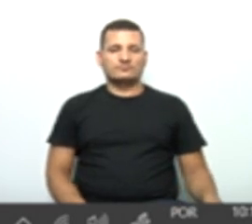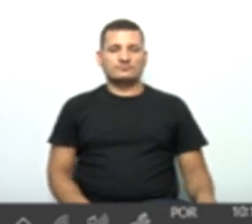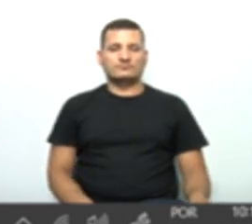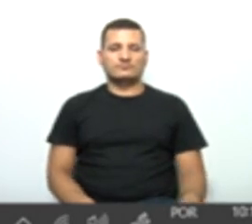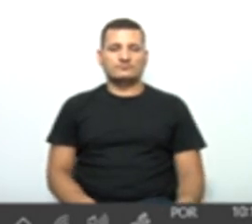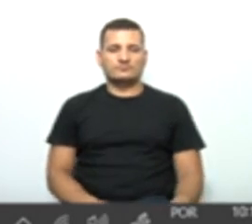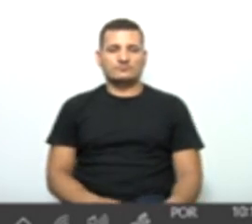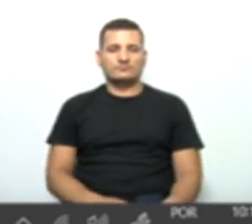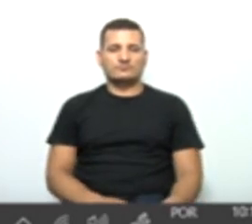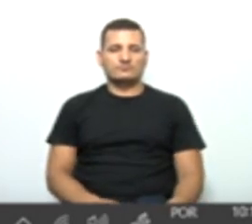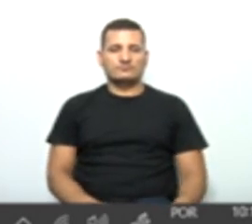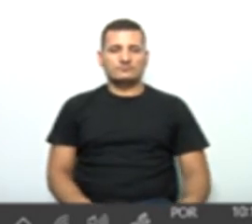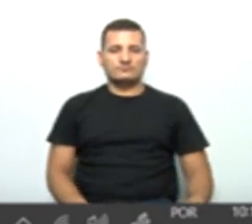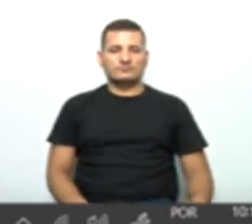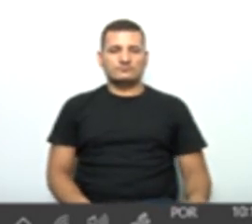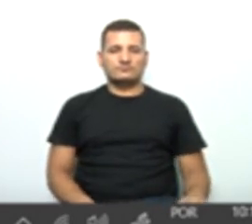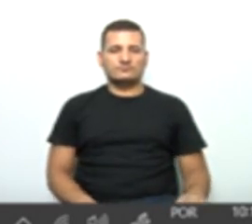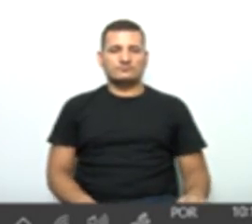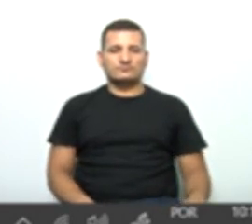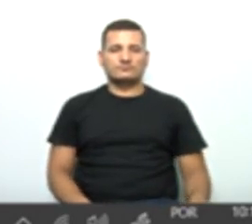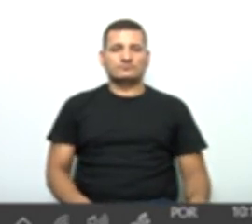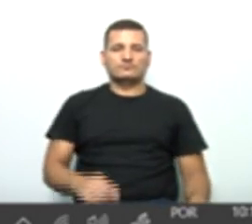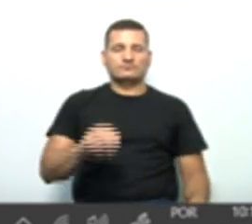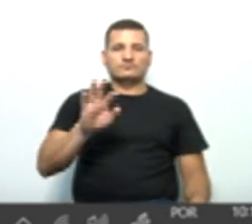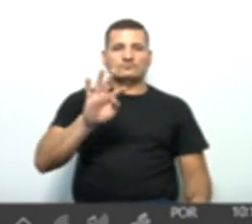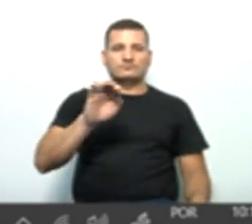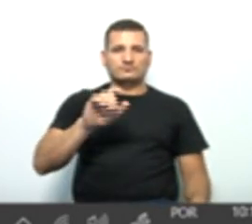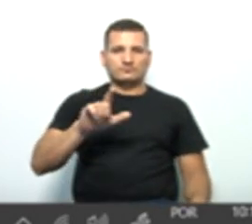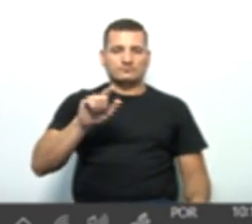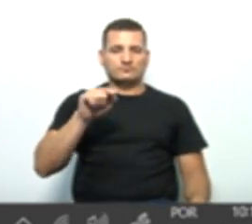Vou mostrar o tel.key.